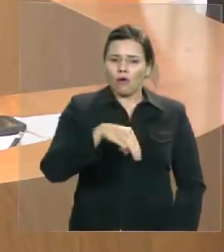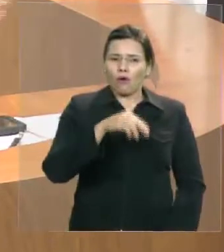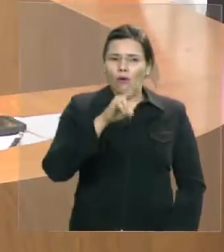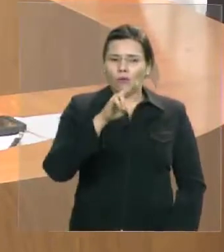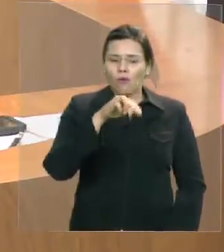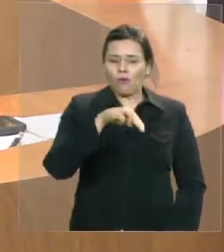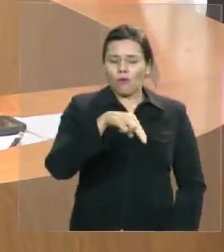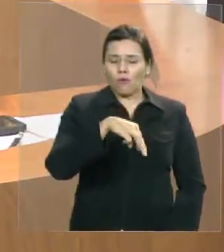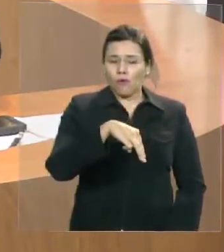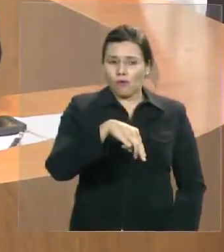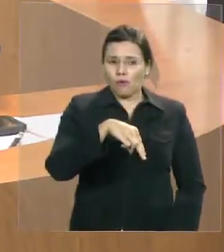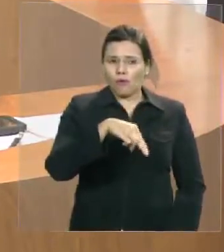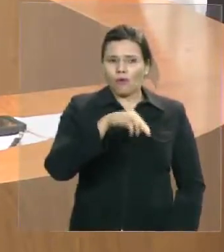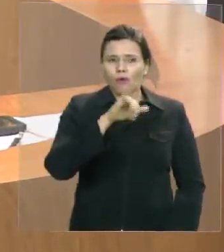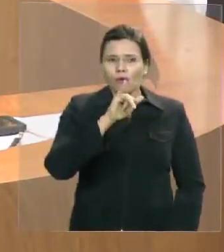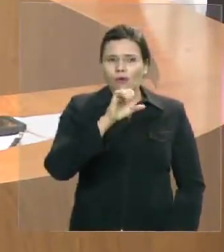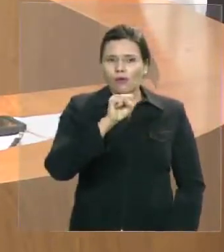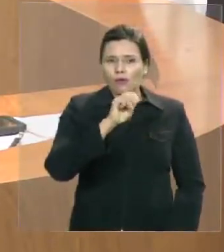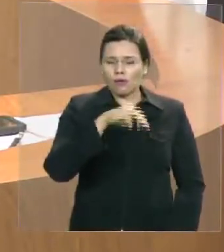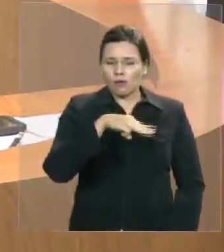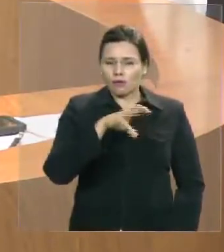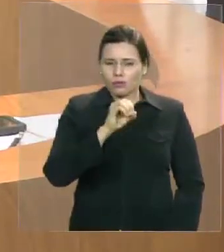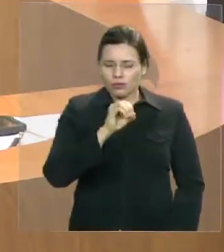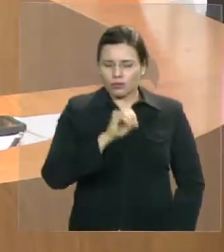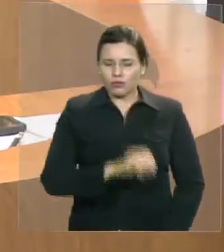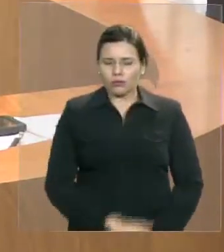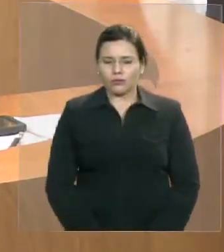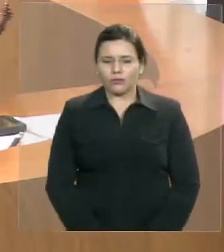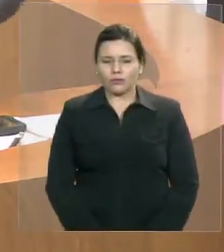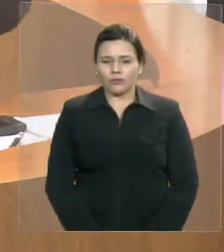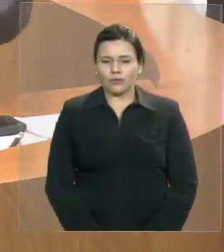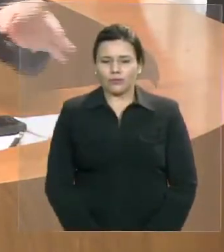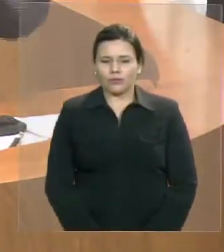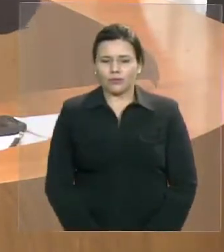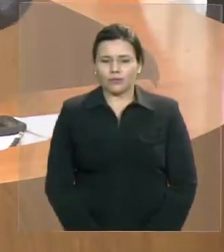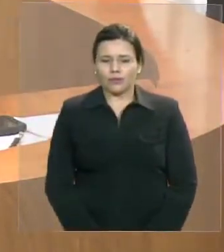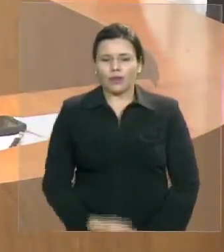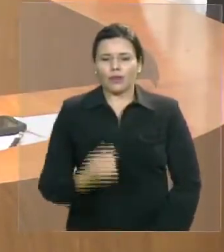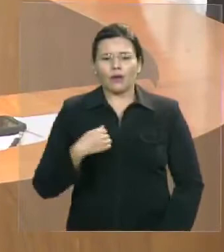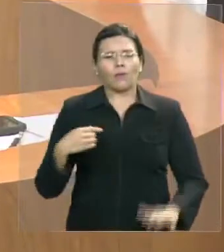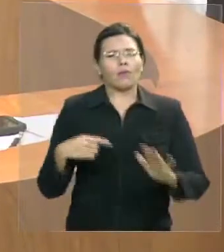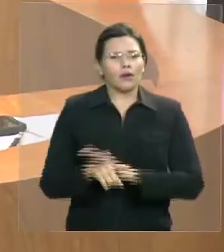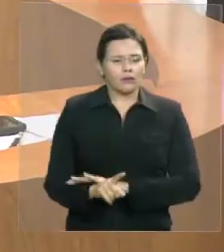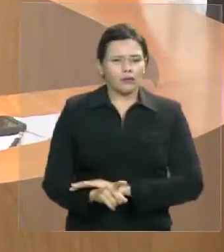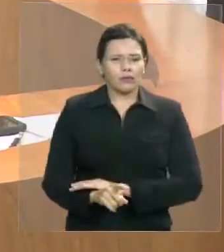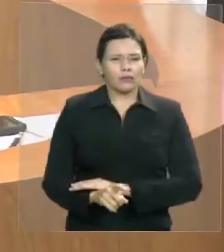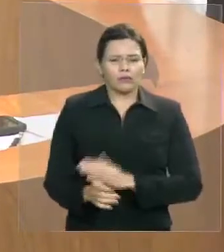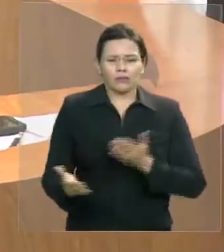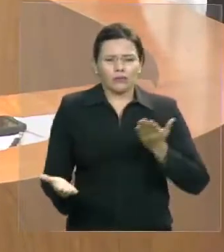o autoritarismo. Aí eu pergunto, dois pesos, duas medidas?